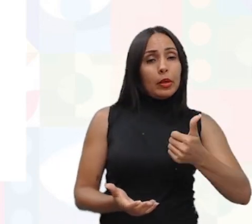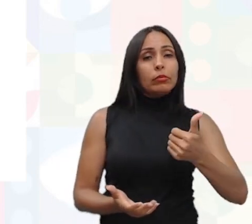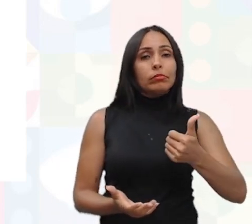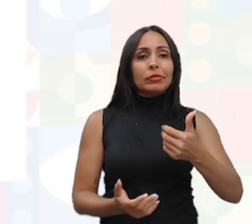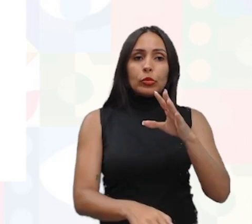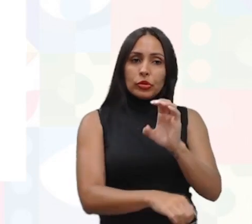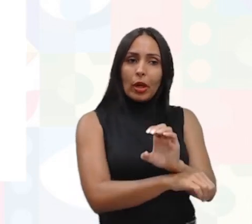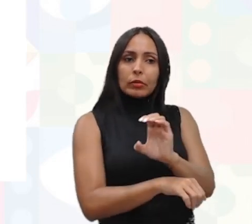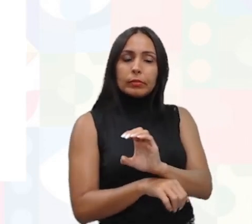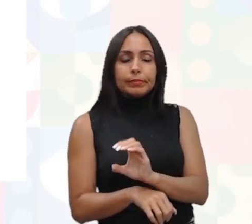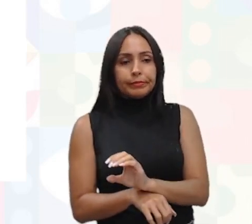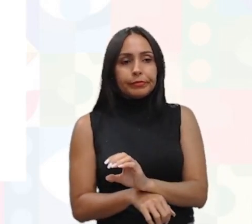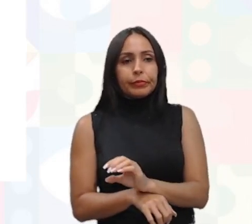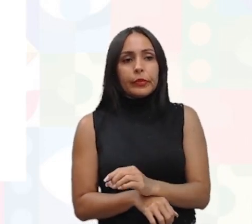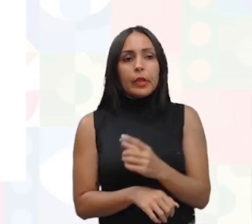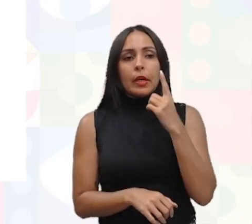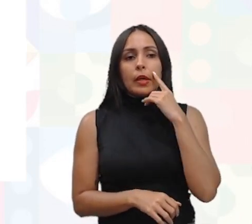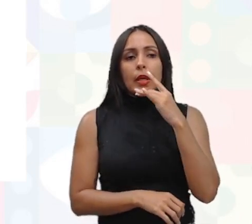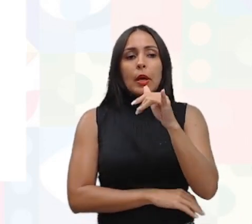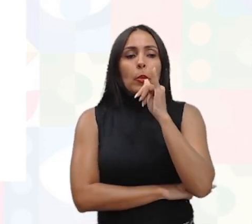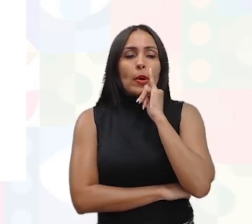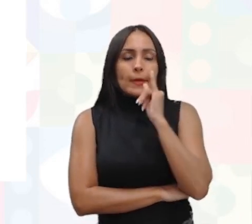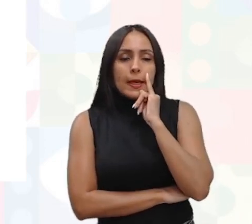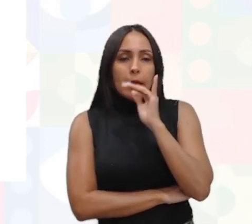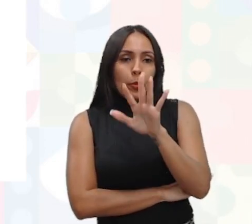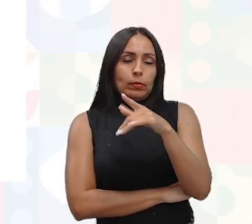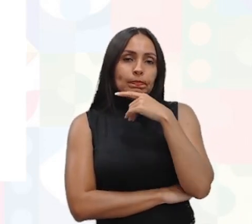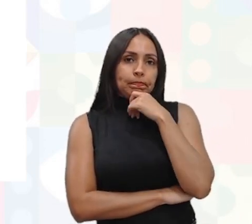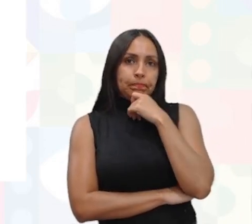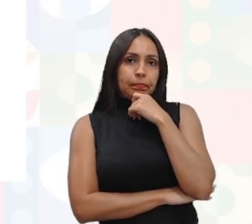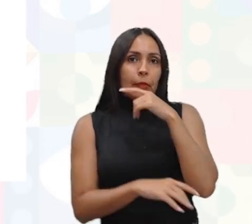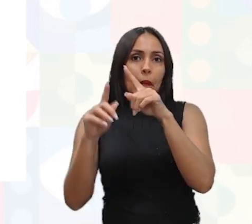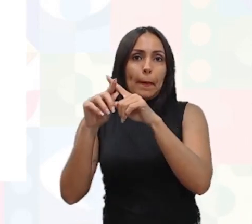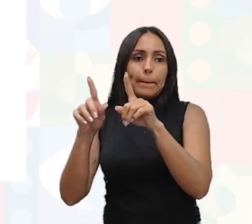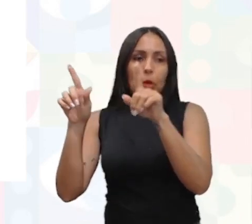gente, por exemplo, escuta falar muito de projeto de apoio